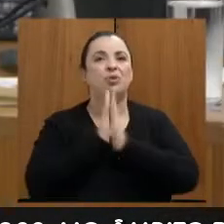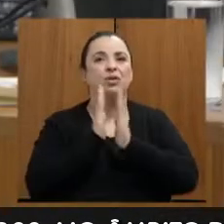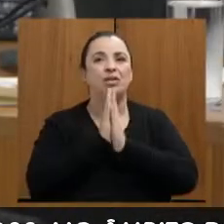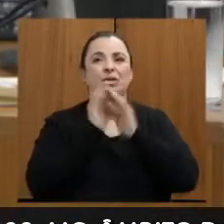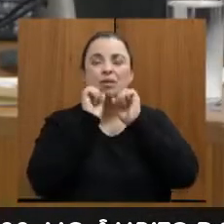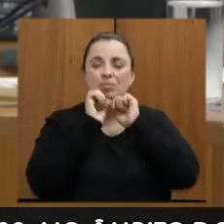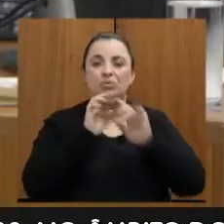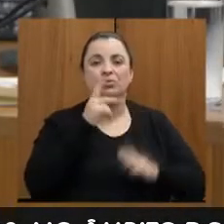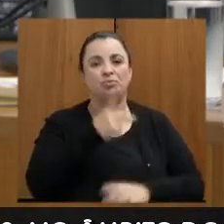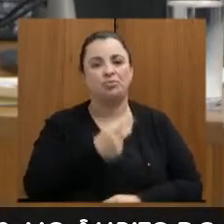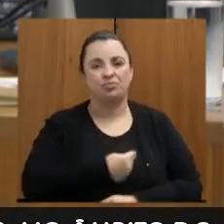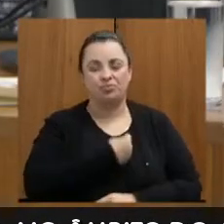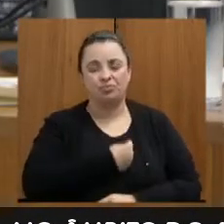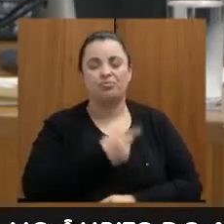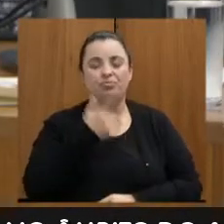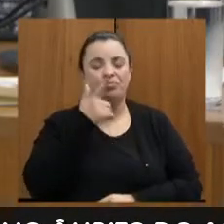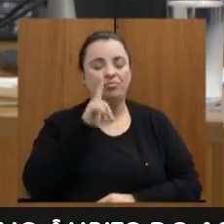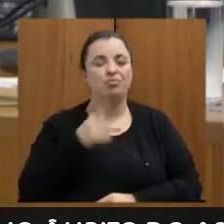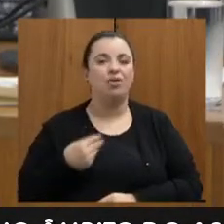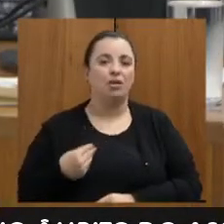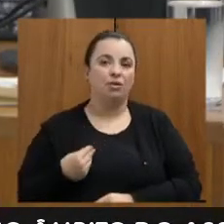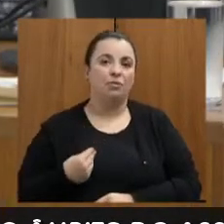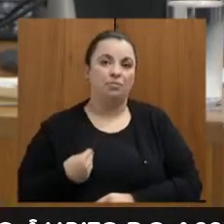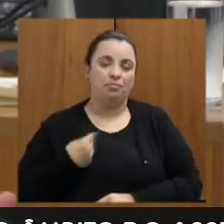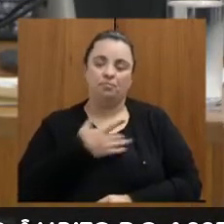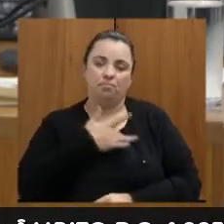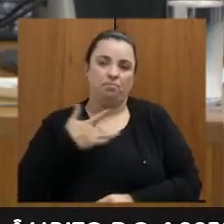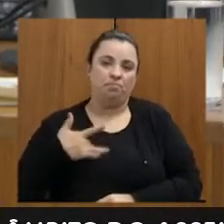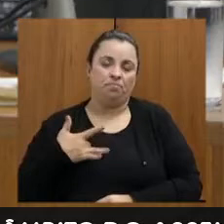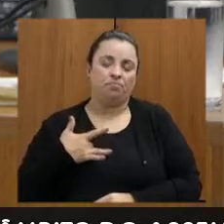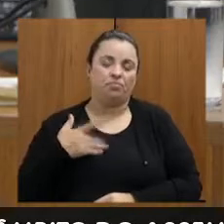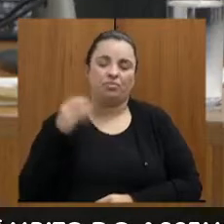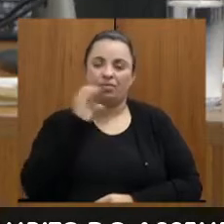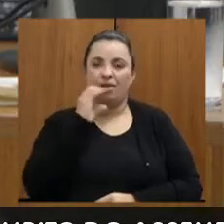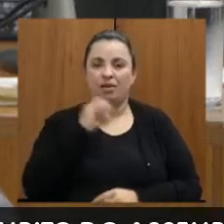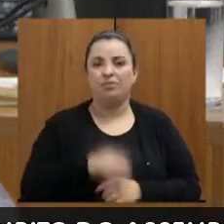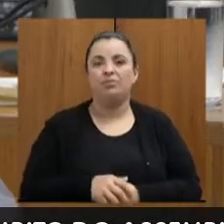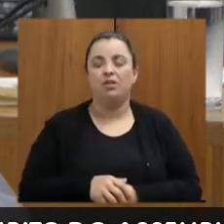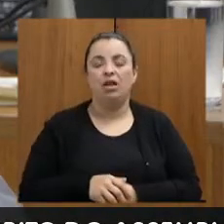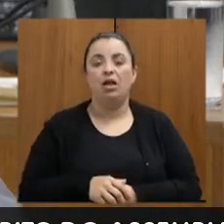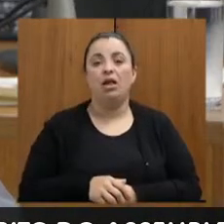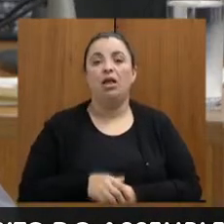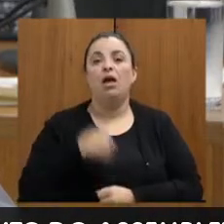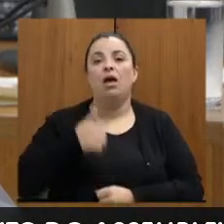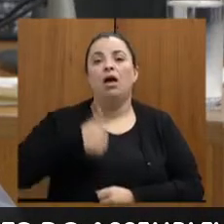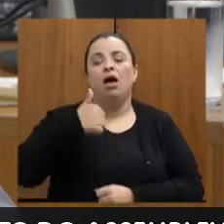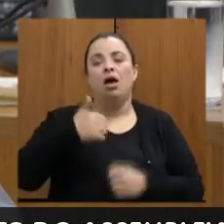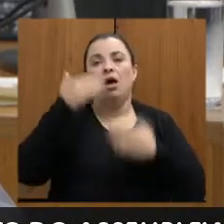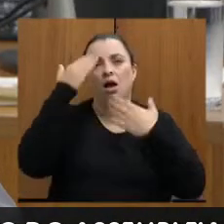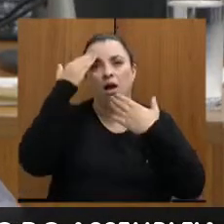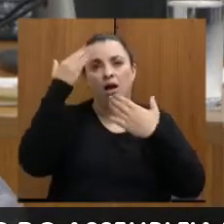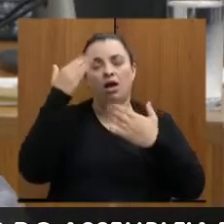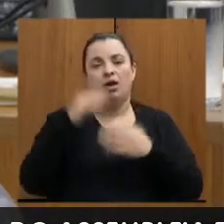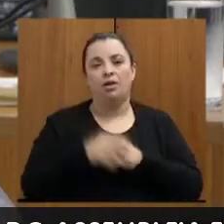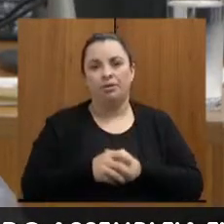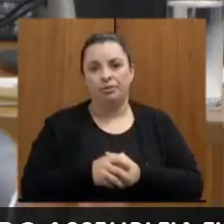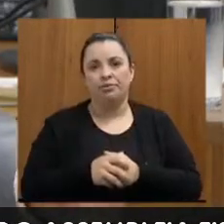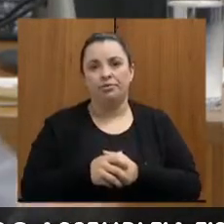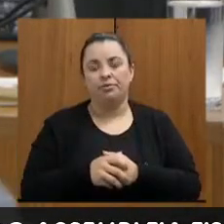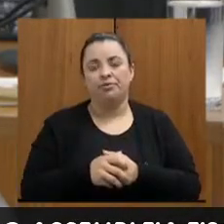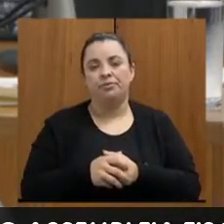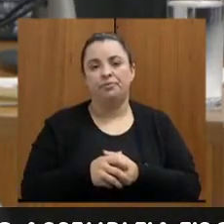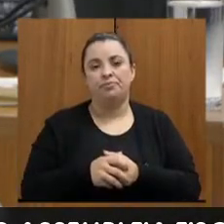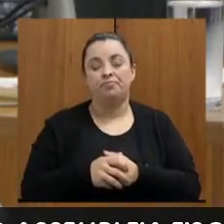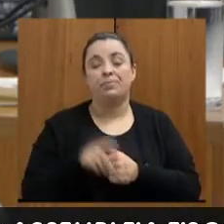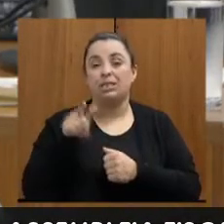secretário primeiro é agradecer é essa luta aí né que foi do